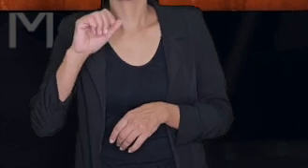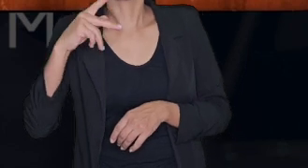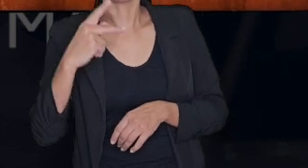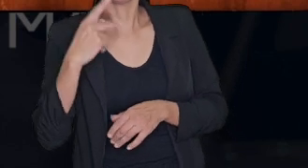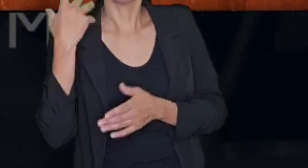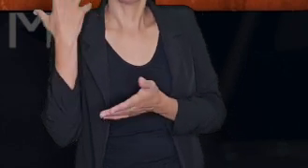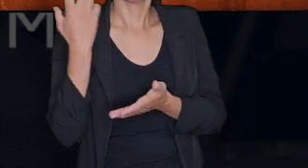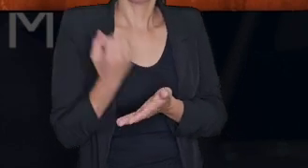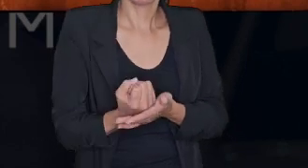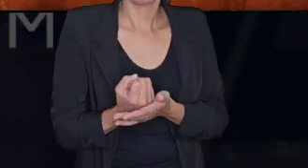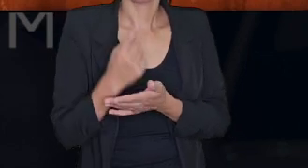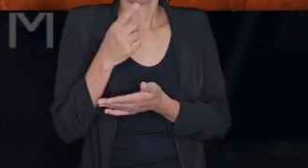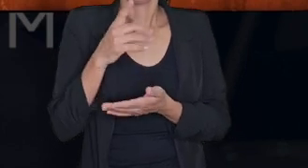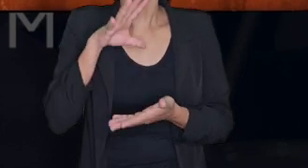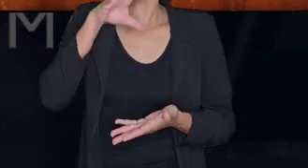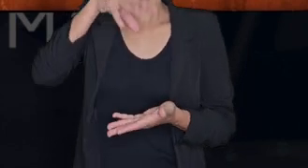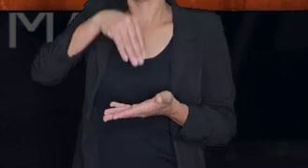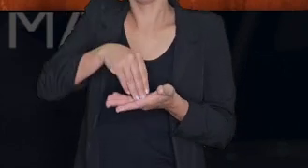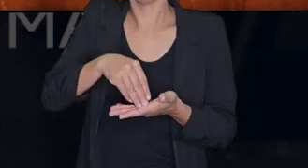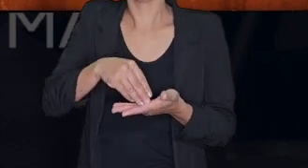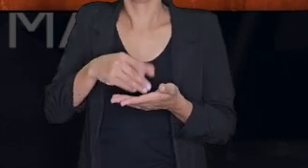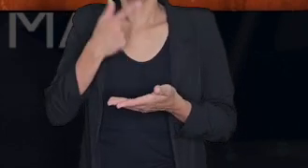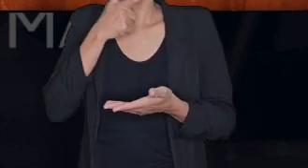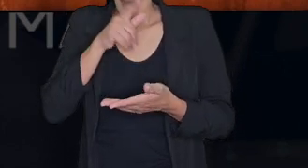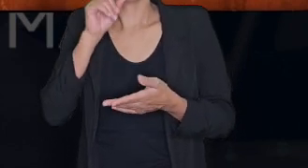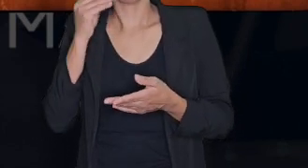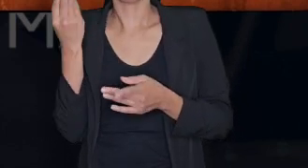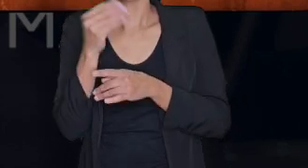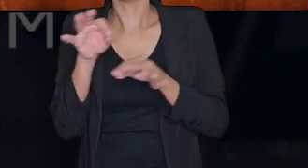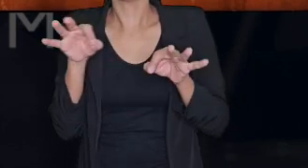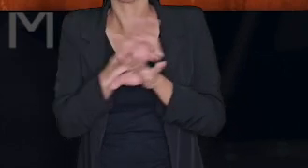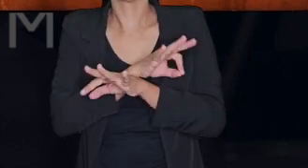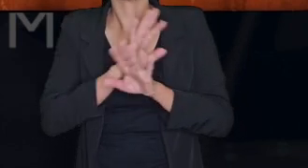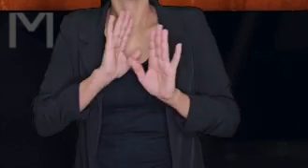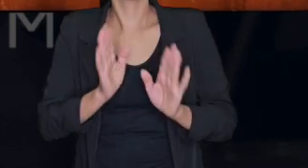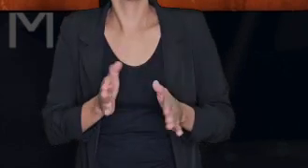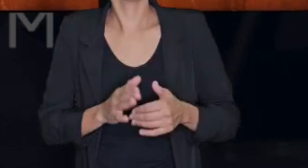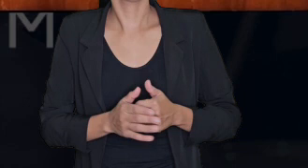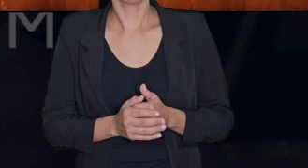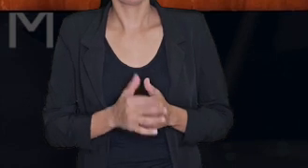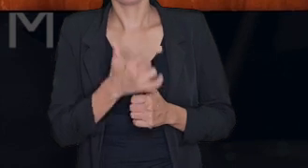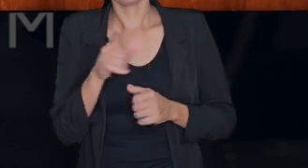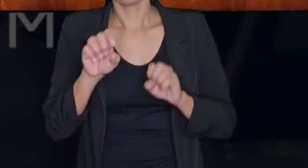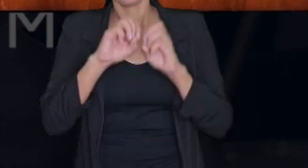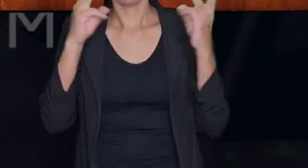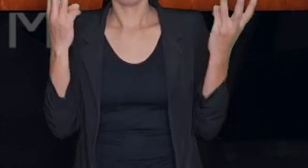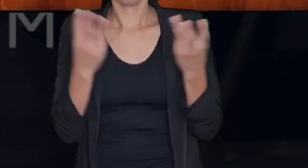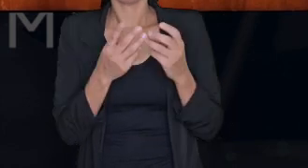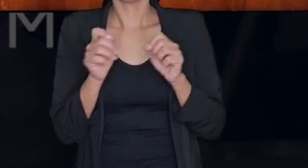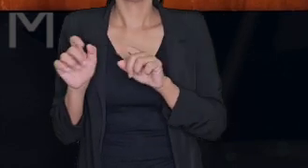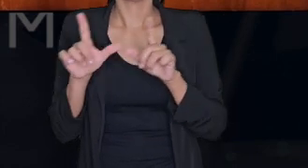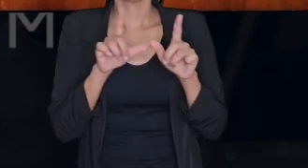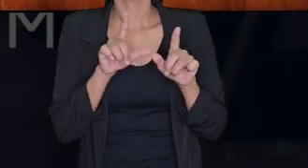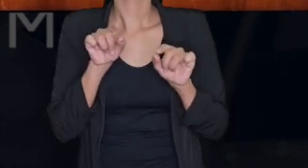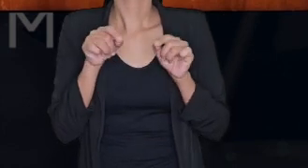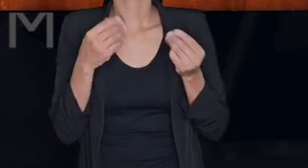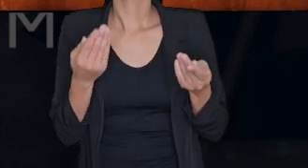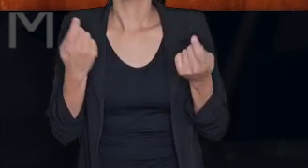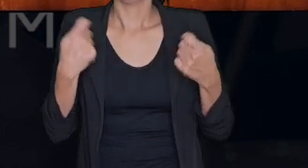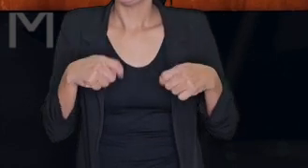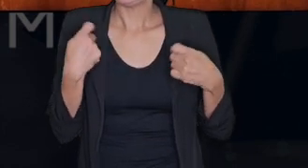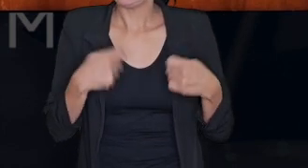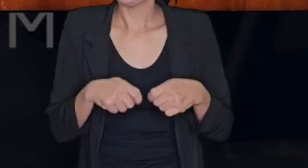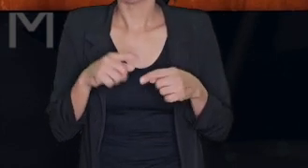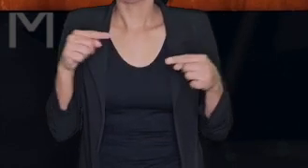GCAP no site, né? Faz um download lá no site da Receita Federal, que de forma amigável vai estar tudo pronto para você.